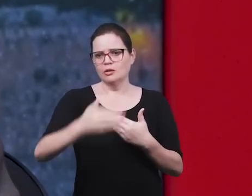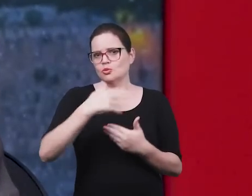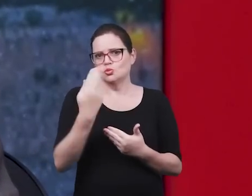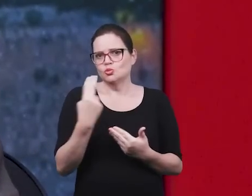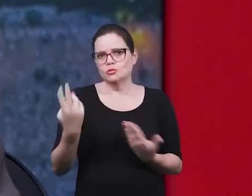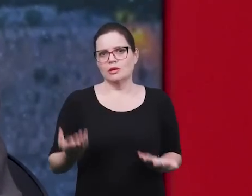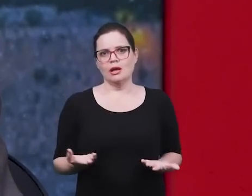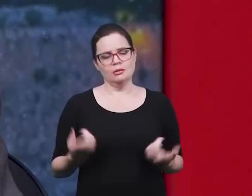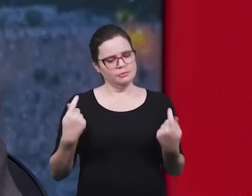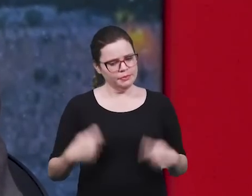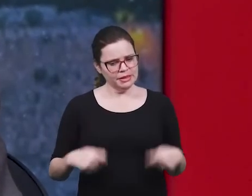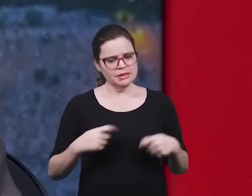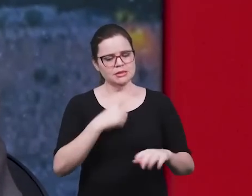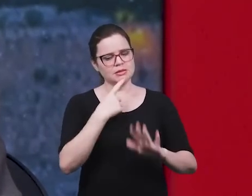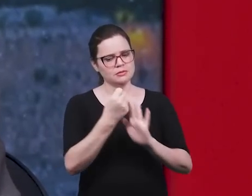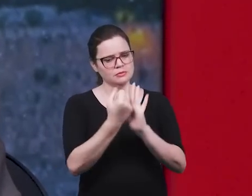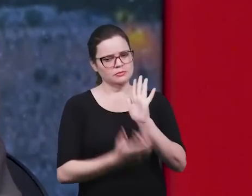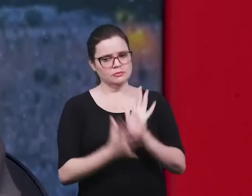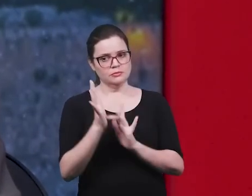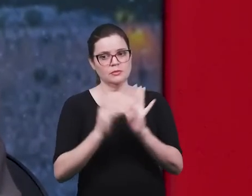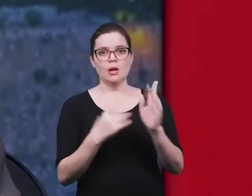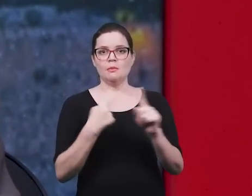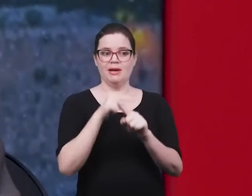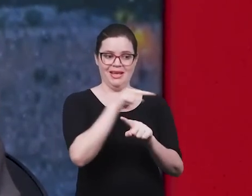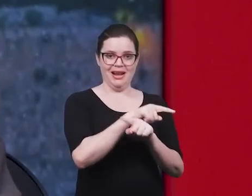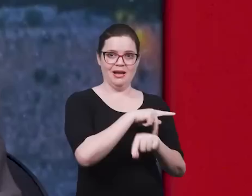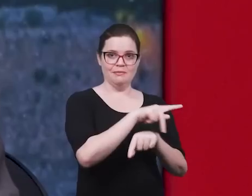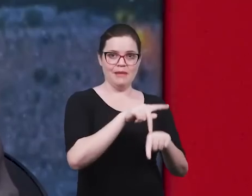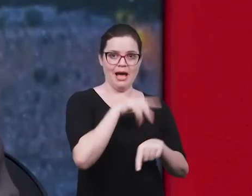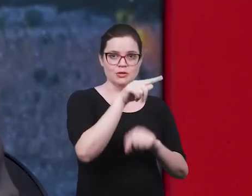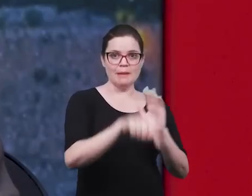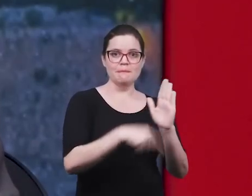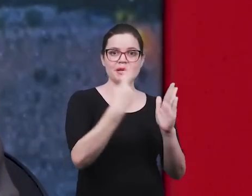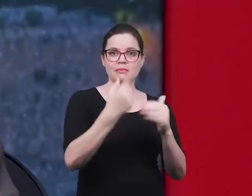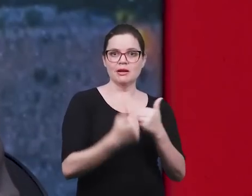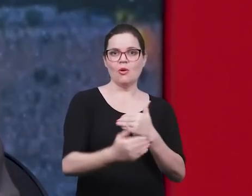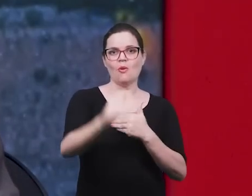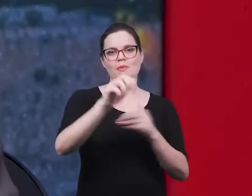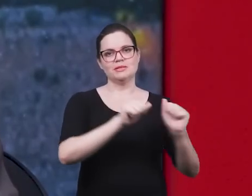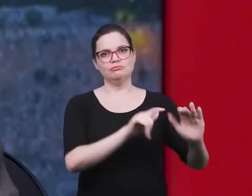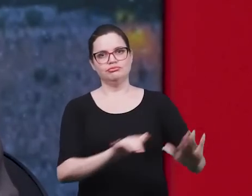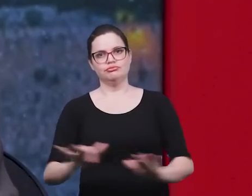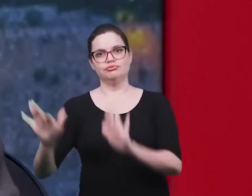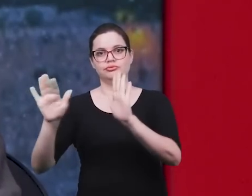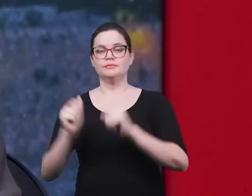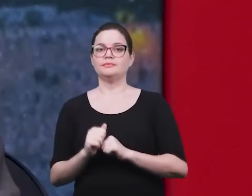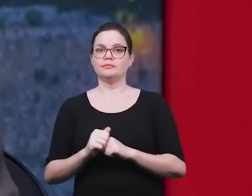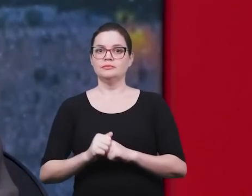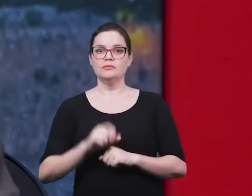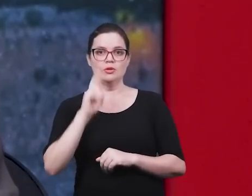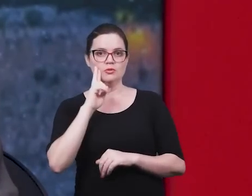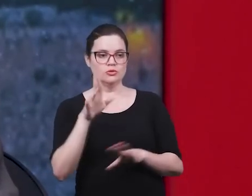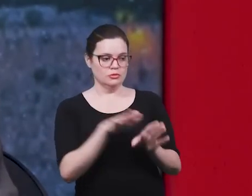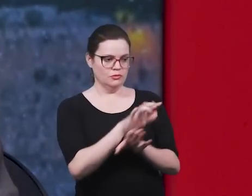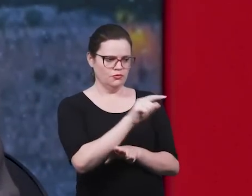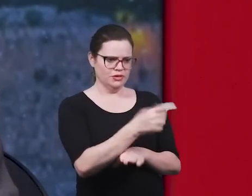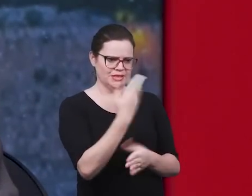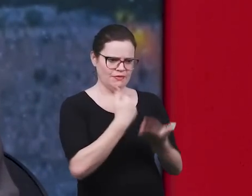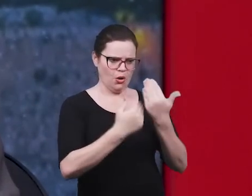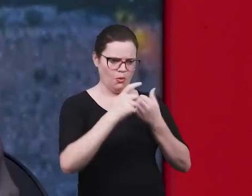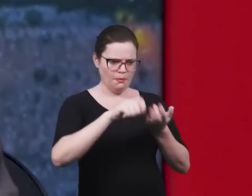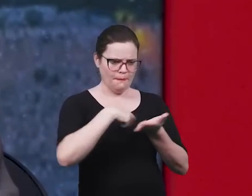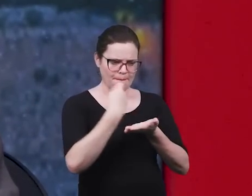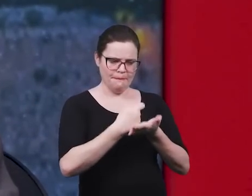fé. Israel iria começar aquela jornada a partir daquela festa. Tanto que o Senhor diz assim, olha, vocês vão comer de uma maneira especial, não é de